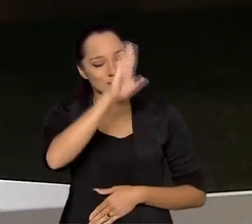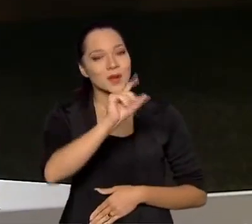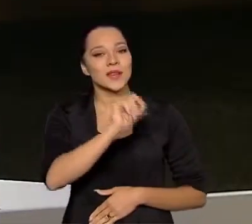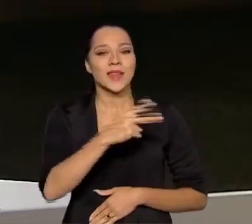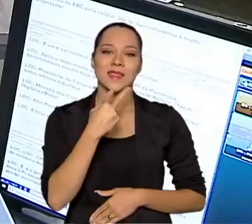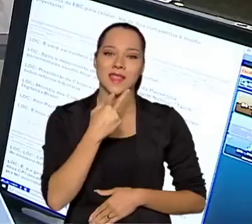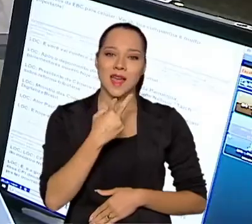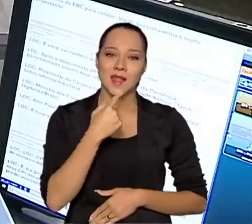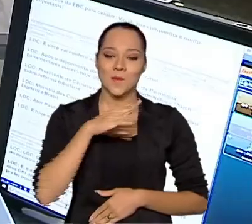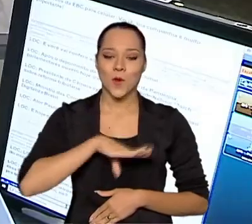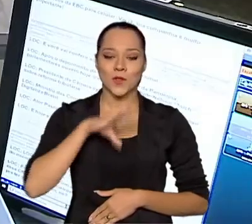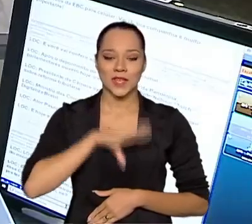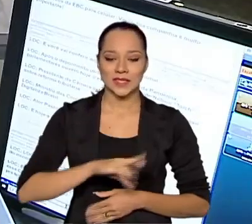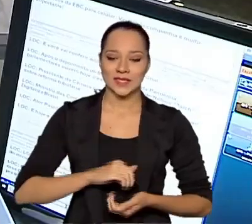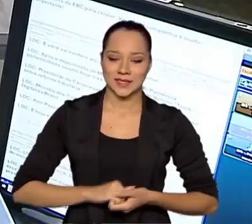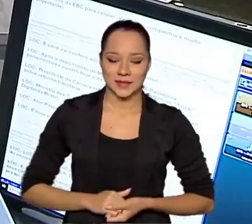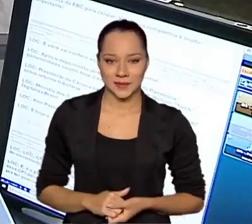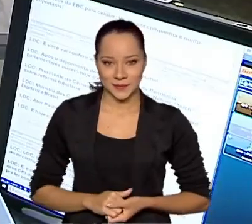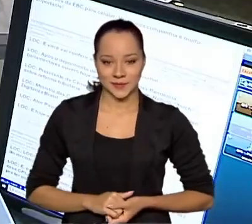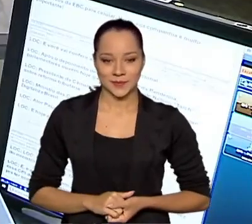portuguesa.